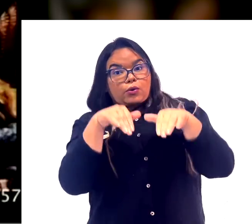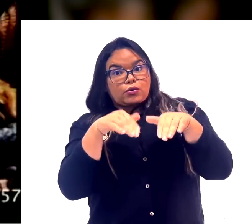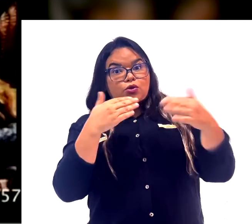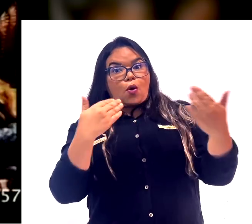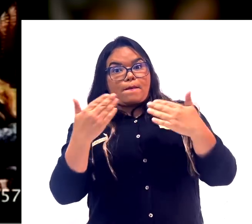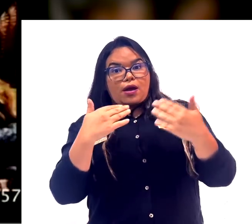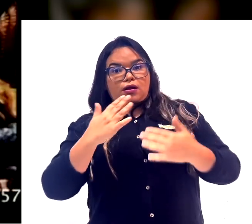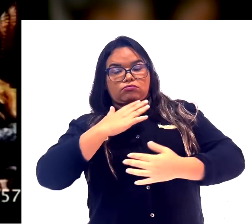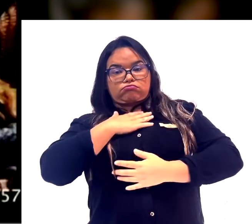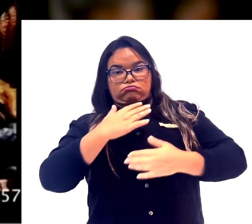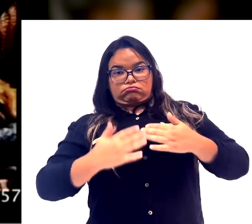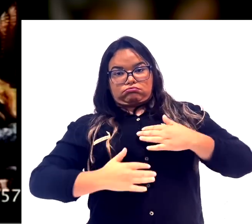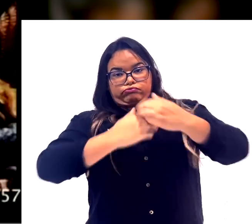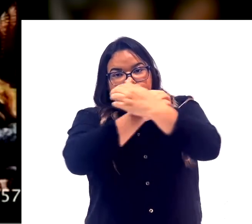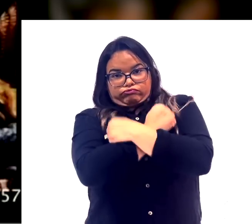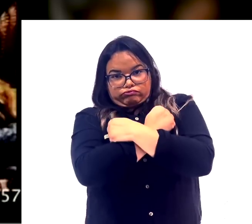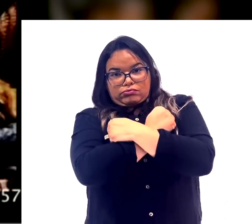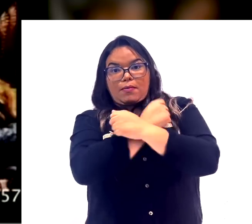prata,